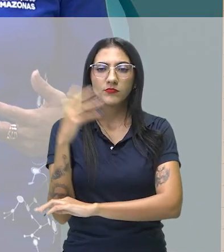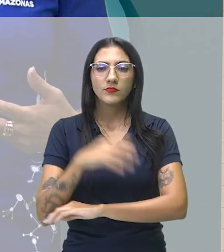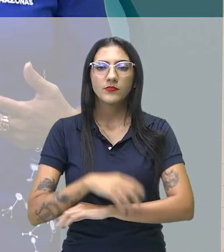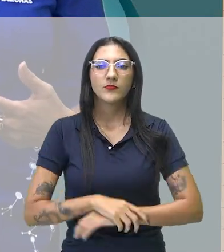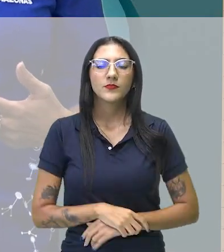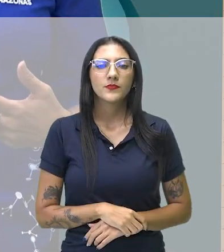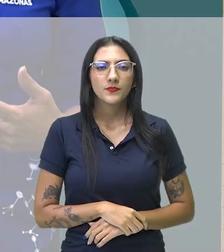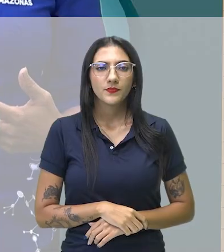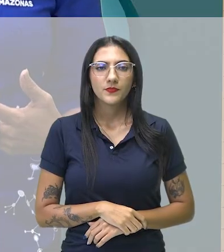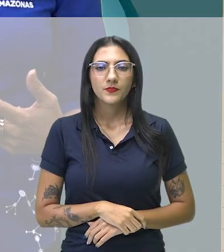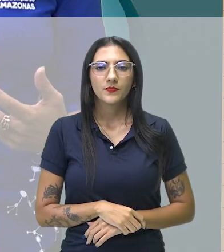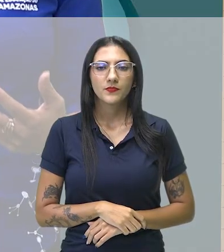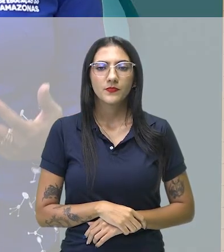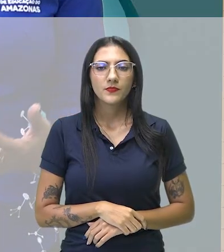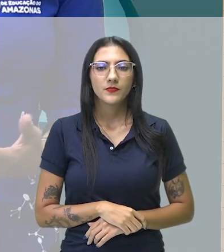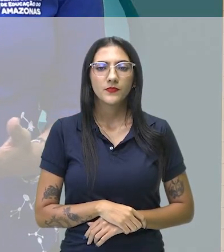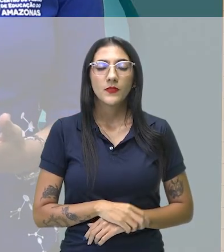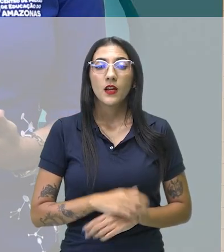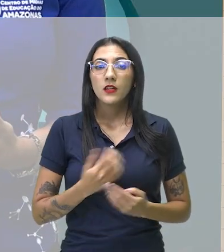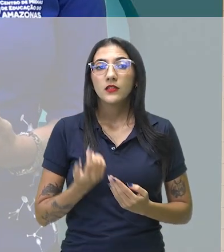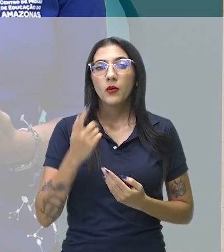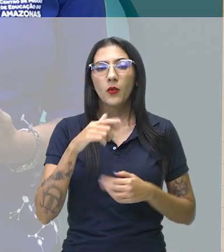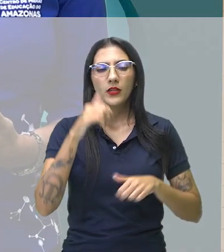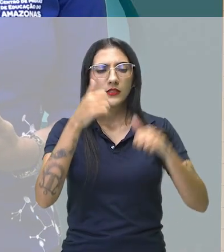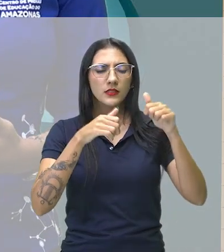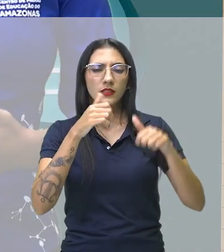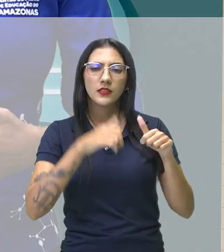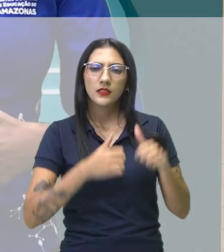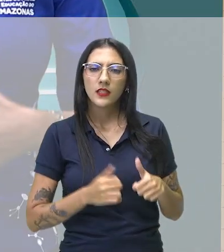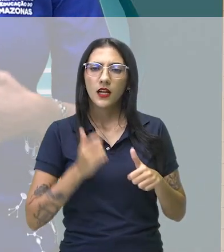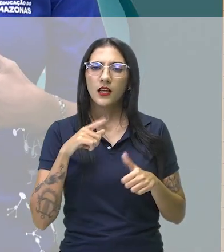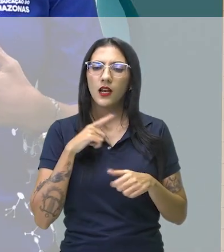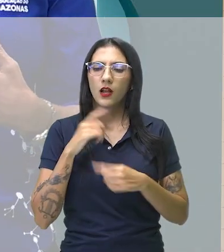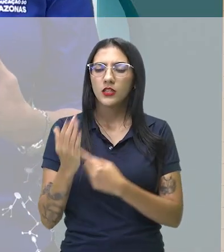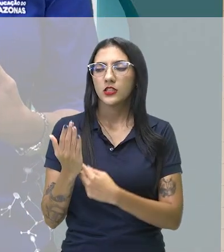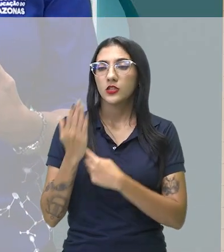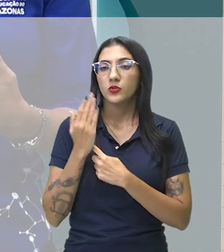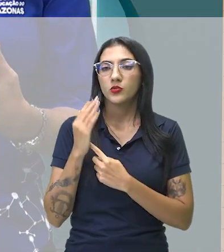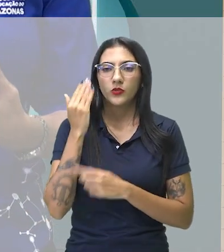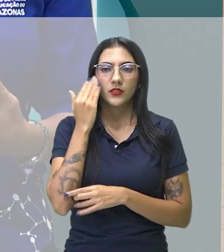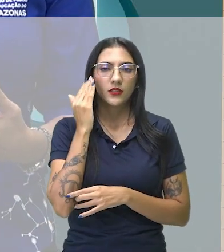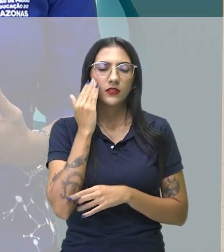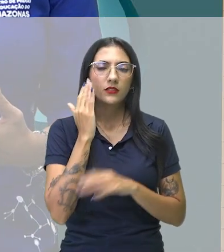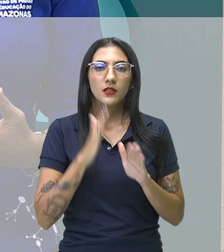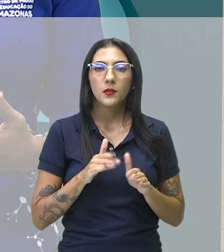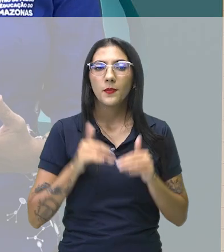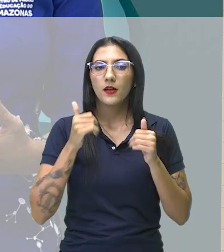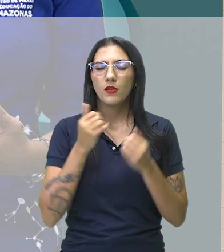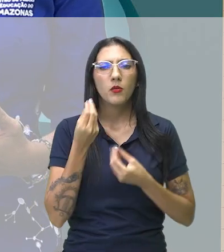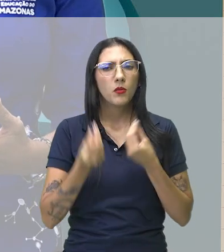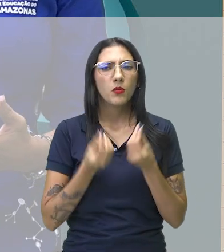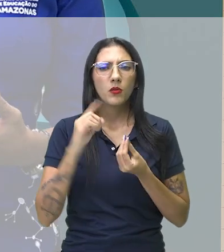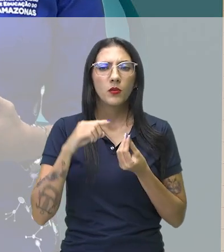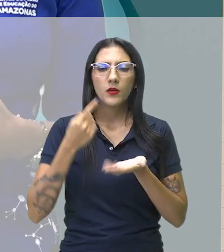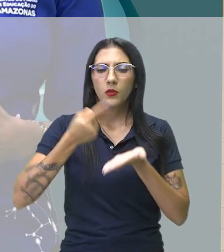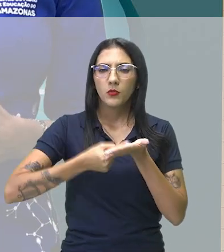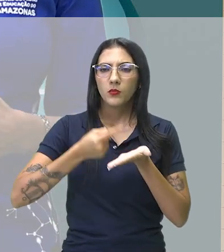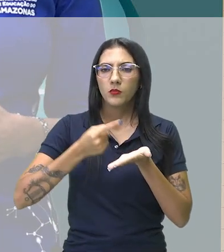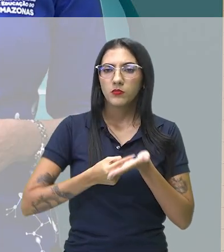ambiental. Então, a análise ética nos ajuda a entender o compromisso da obra